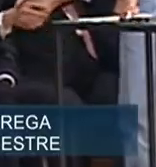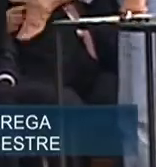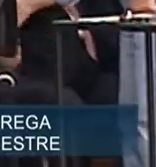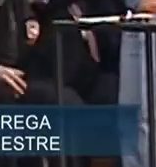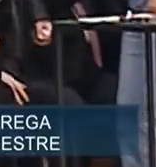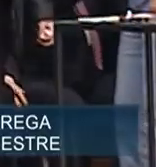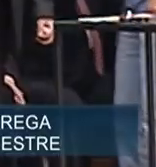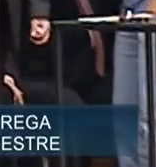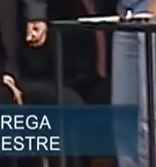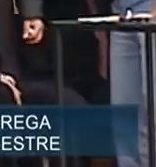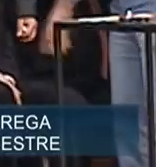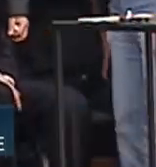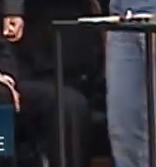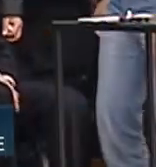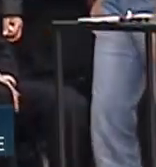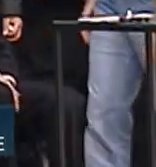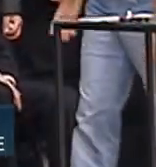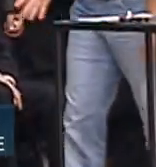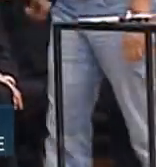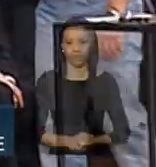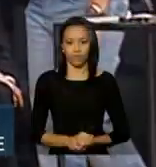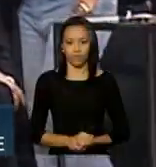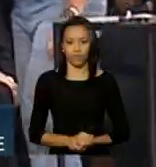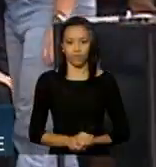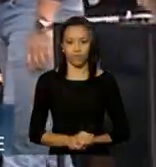Travesseiro Ricardo Rockenbach.